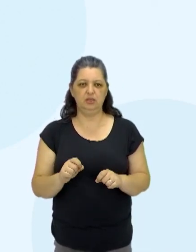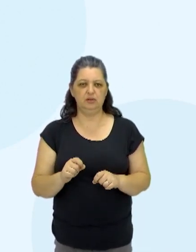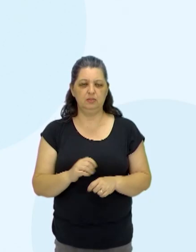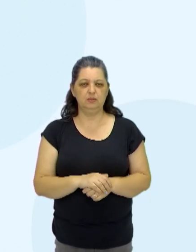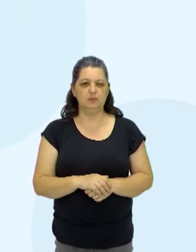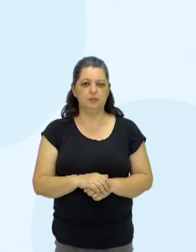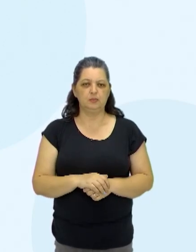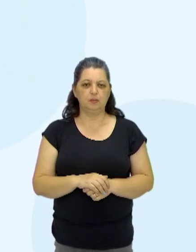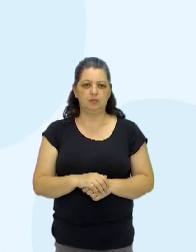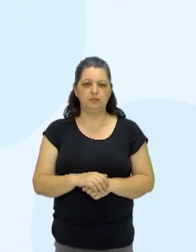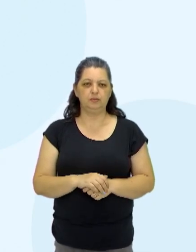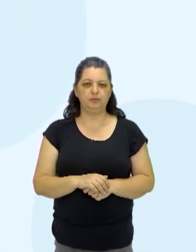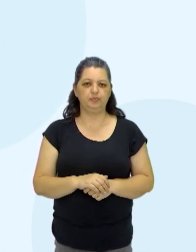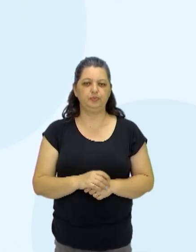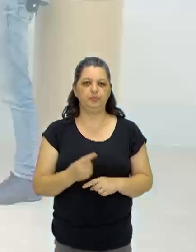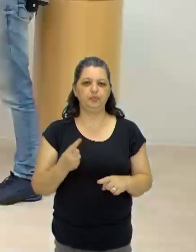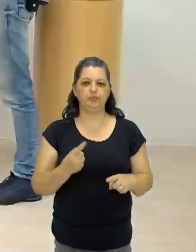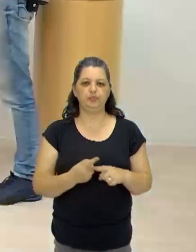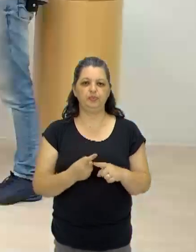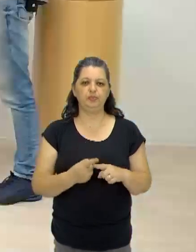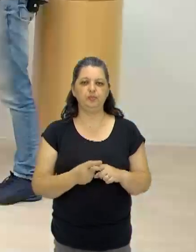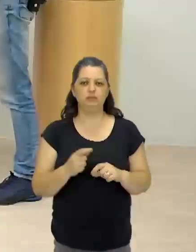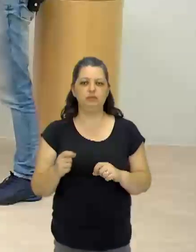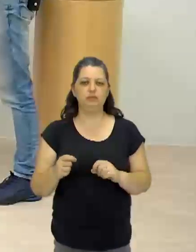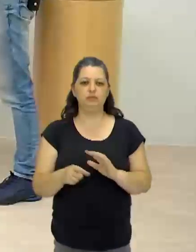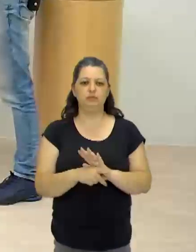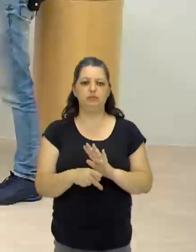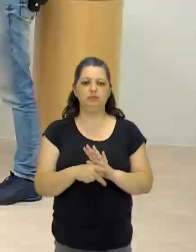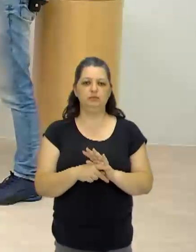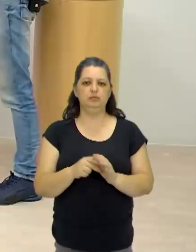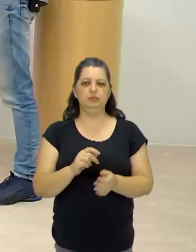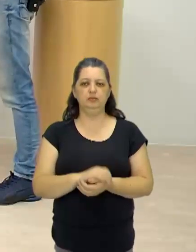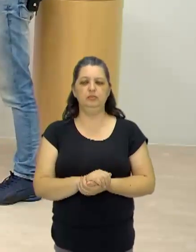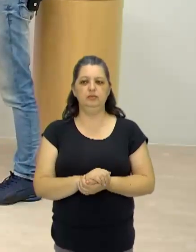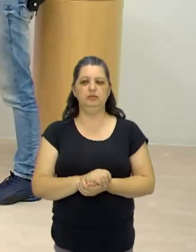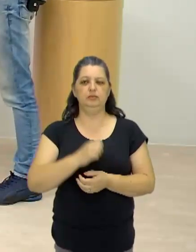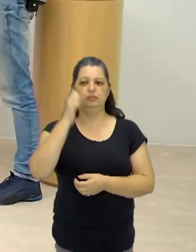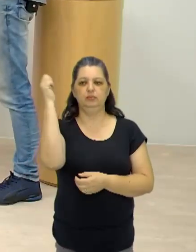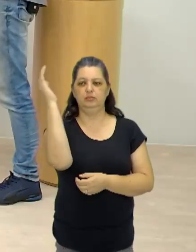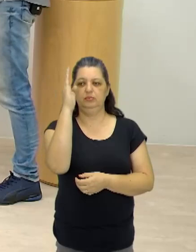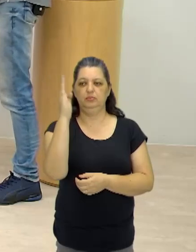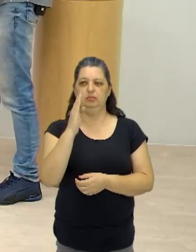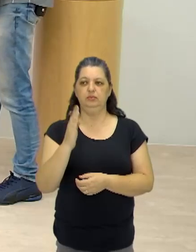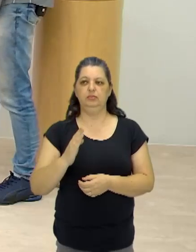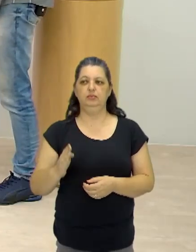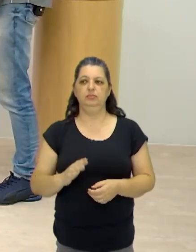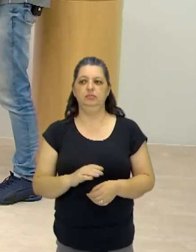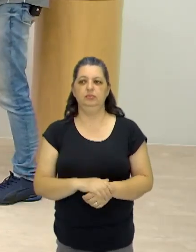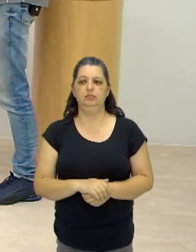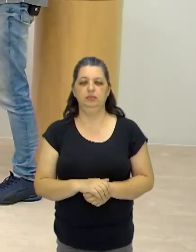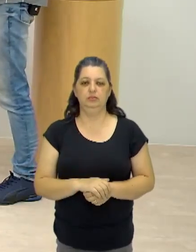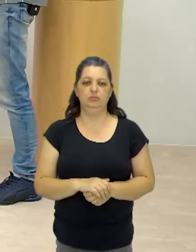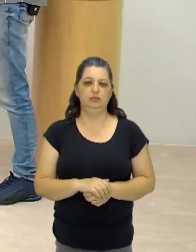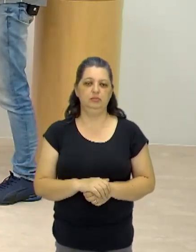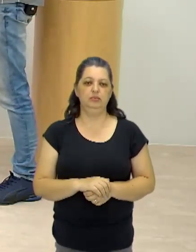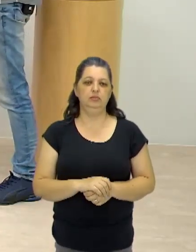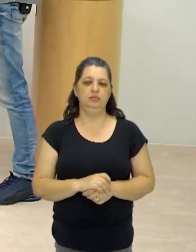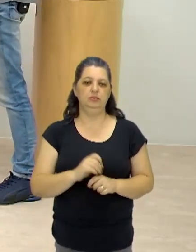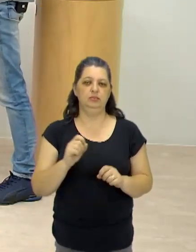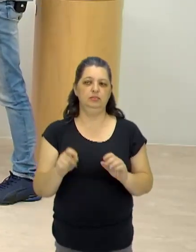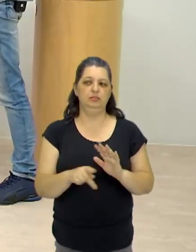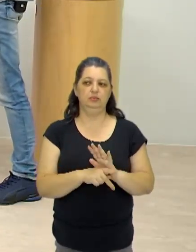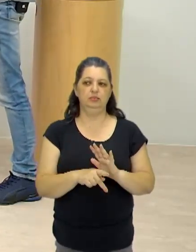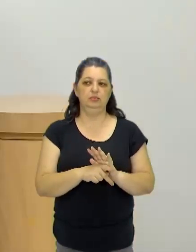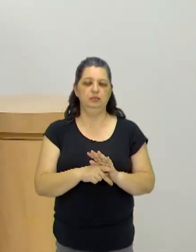4 décadas para se fazer a libertação o fim da escravidão no Brasil, a libertação dos negros? Olha aqui. Aqui a gente